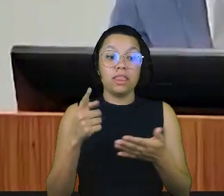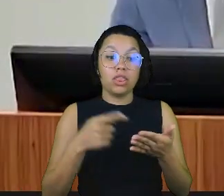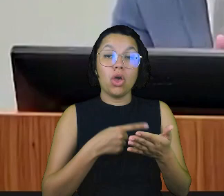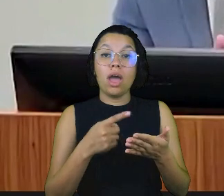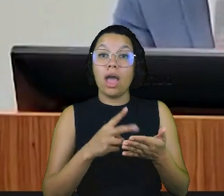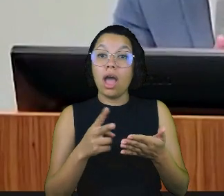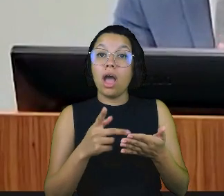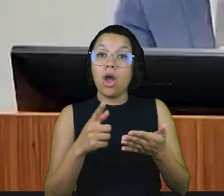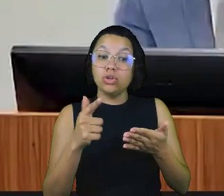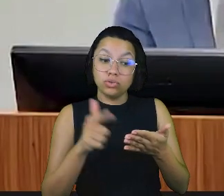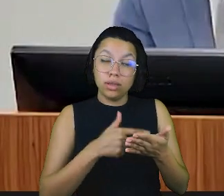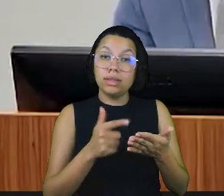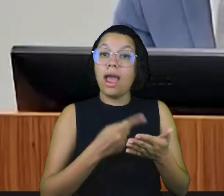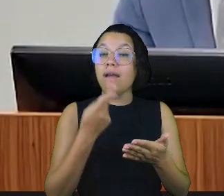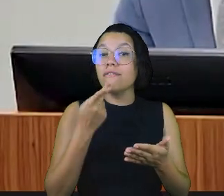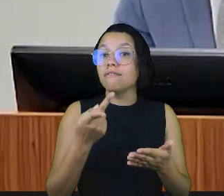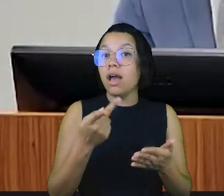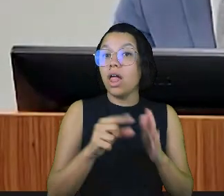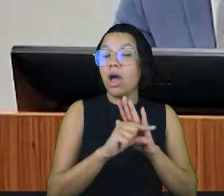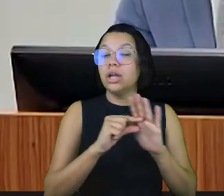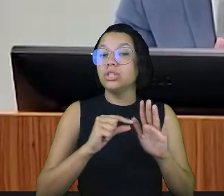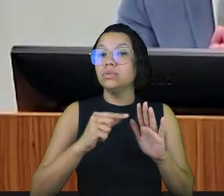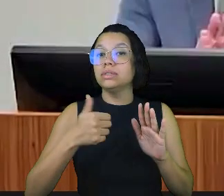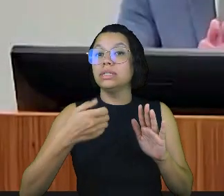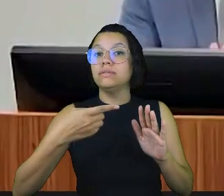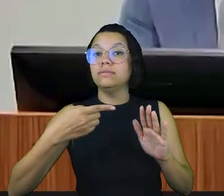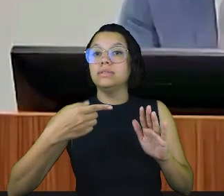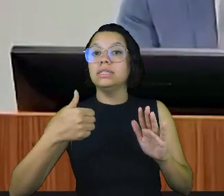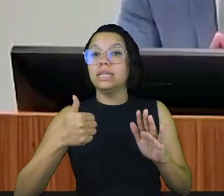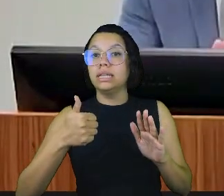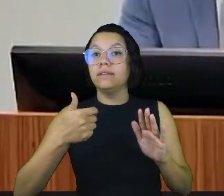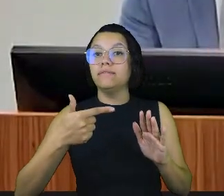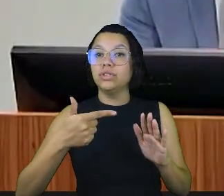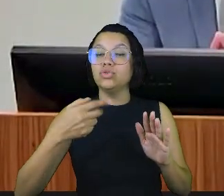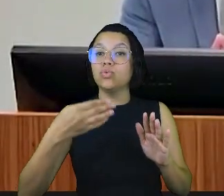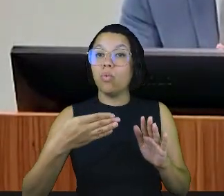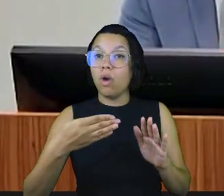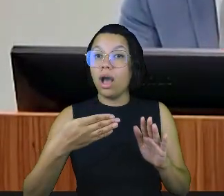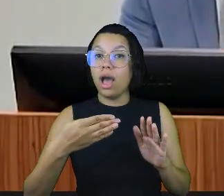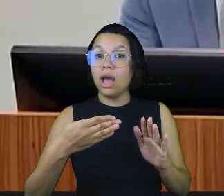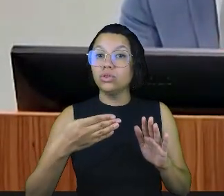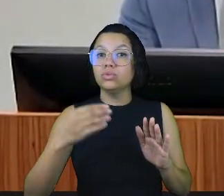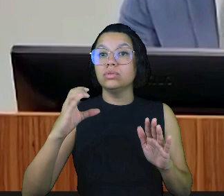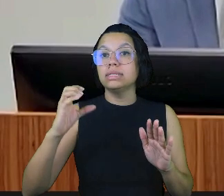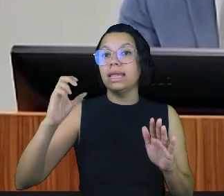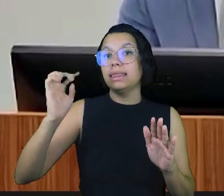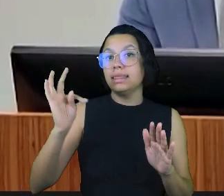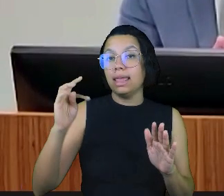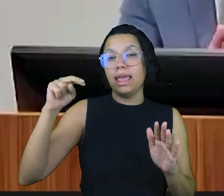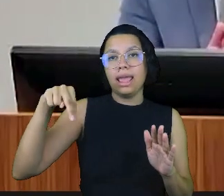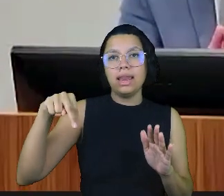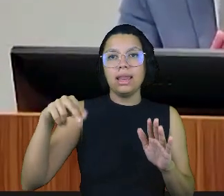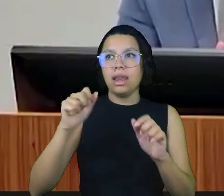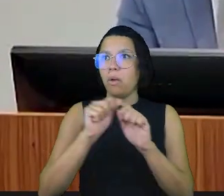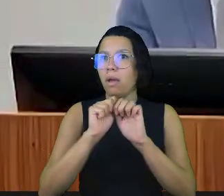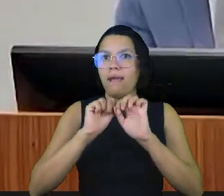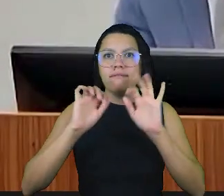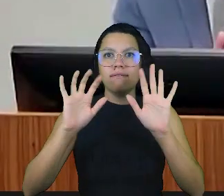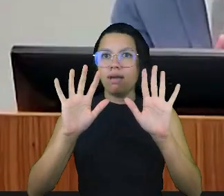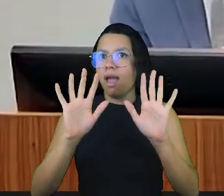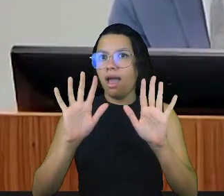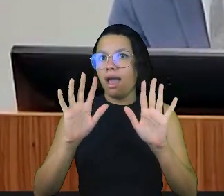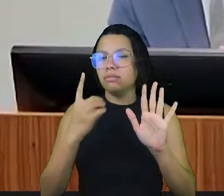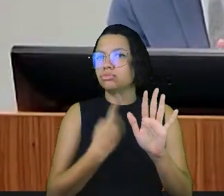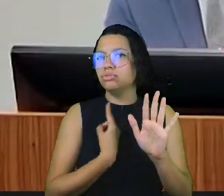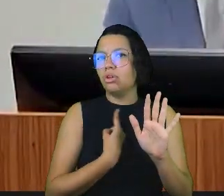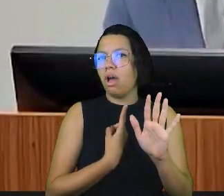a qual o artigo 124 do CTN não revela por si só uma hipótese